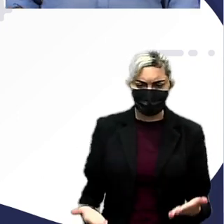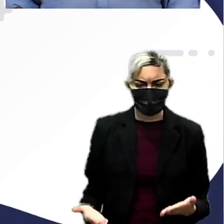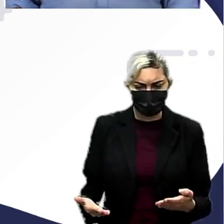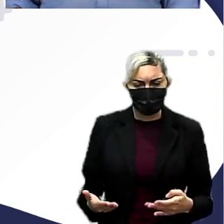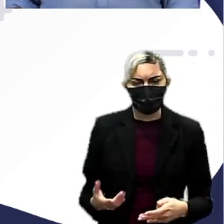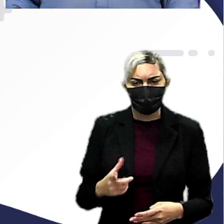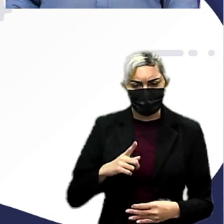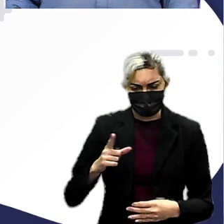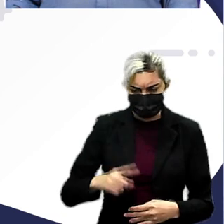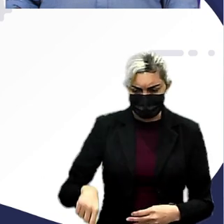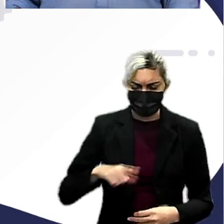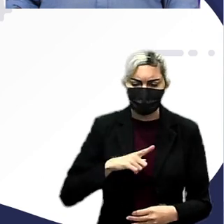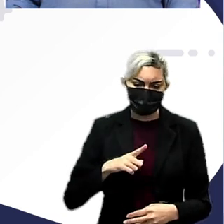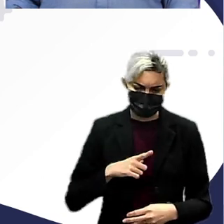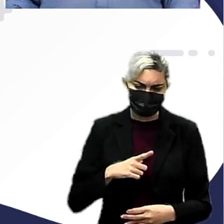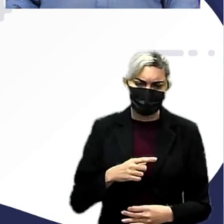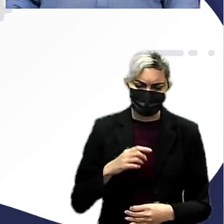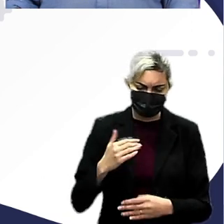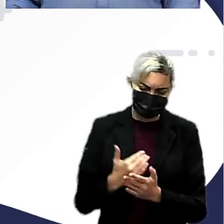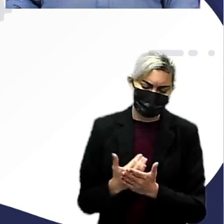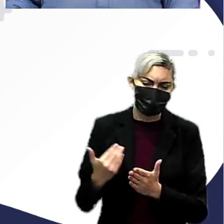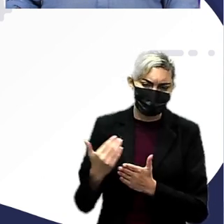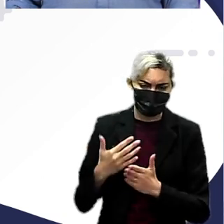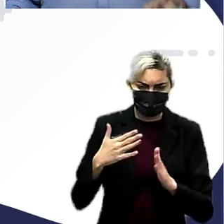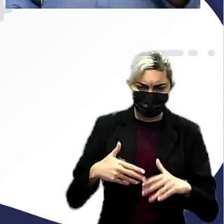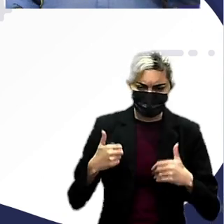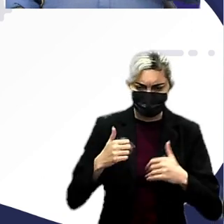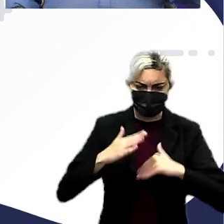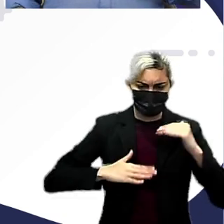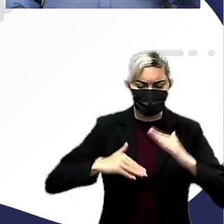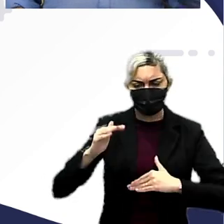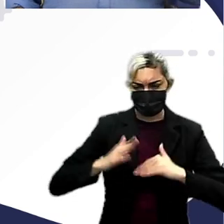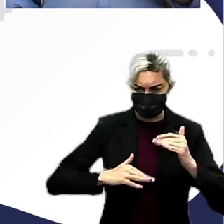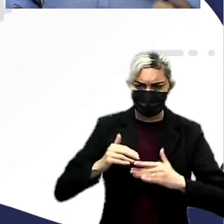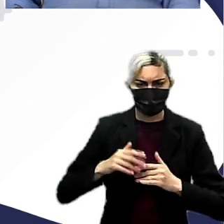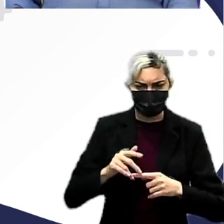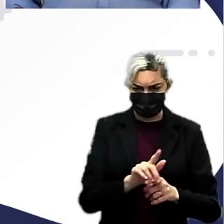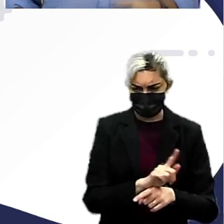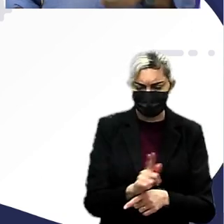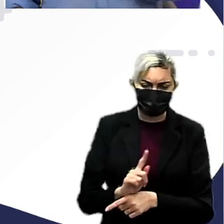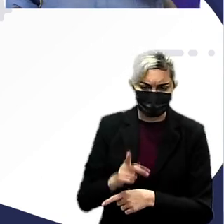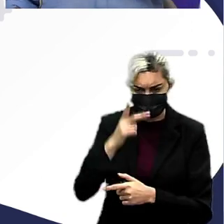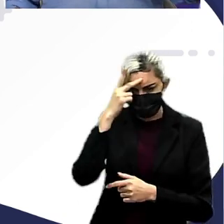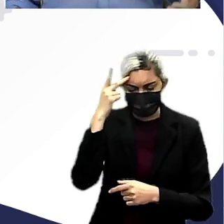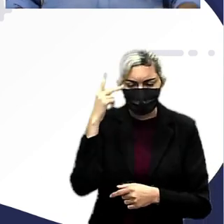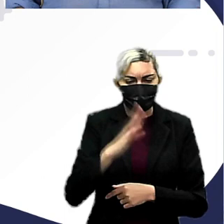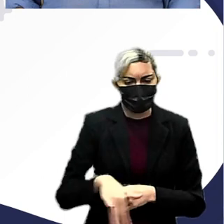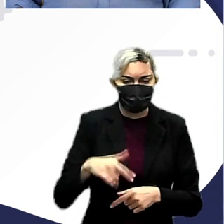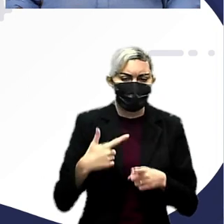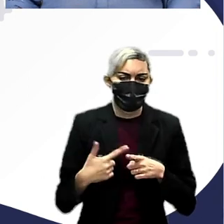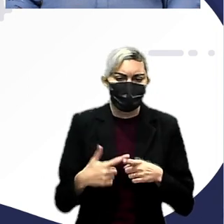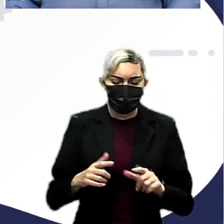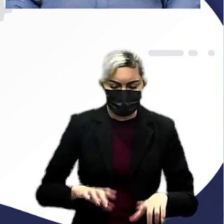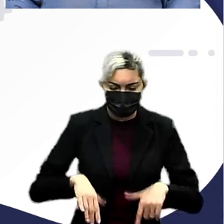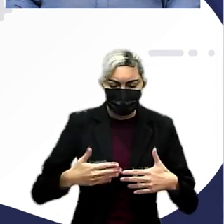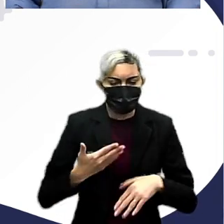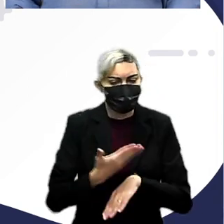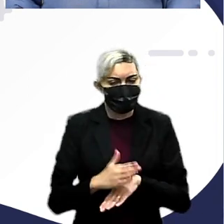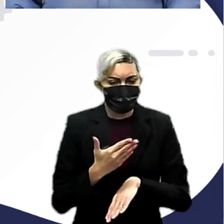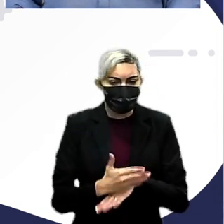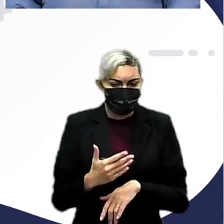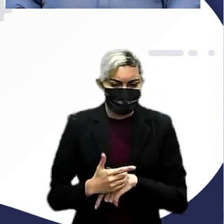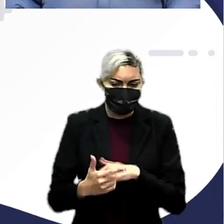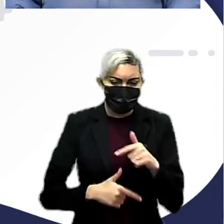a gente tenha cada vez mais melhores habilidades, inclusive na gestão de pessoas, porque a gente vai estar exercitando isso